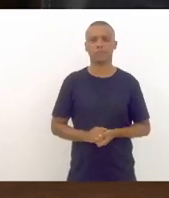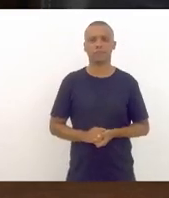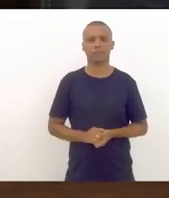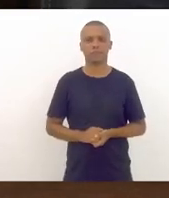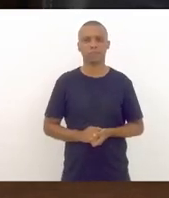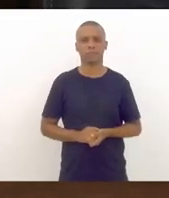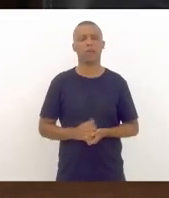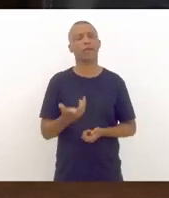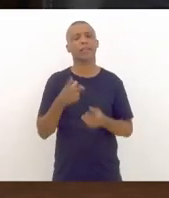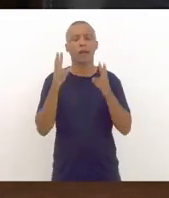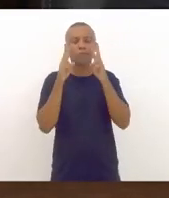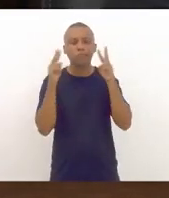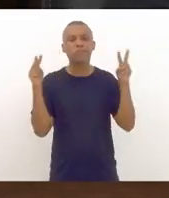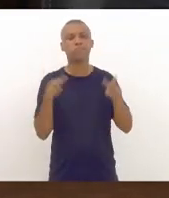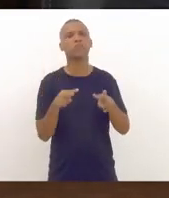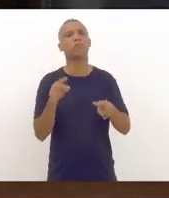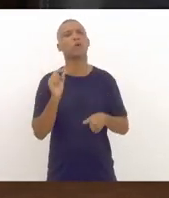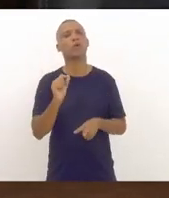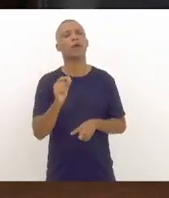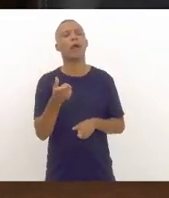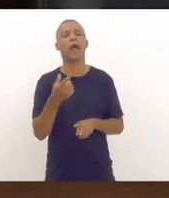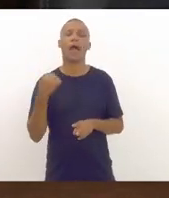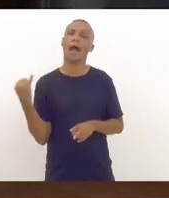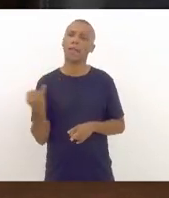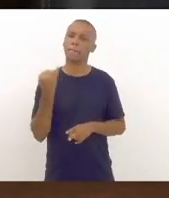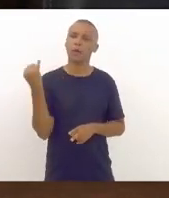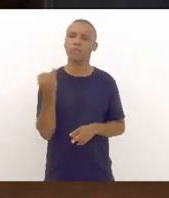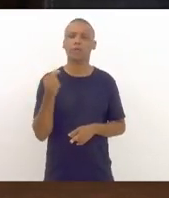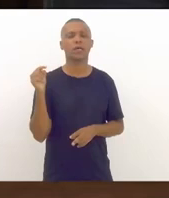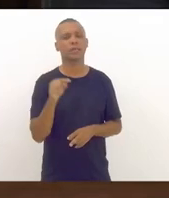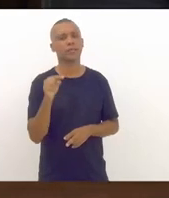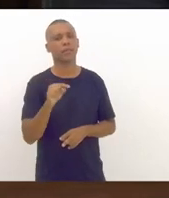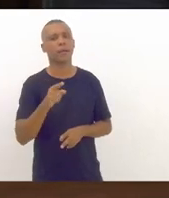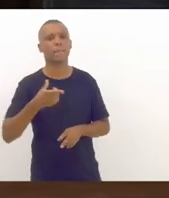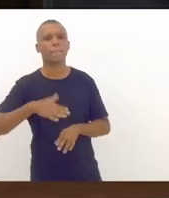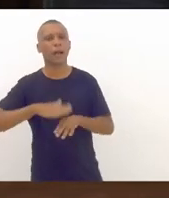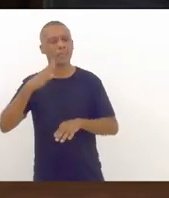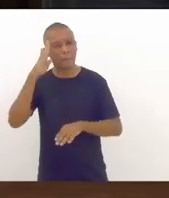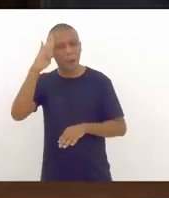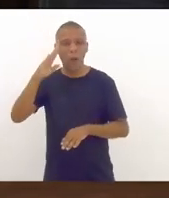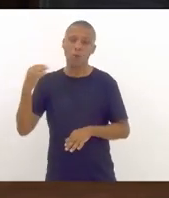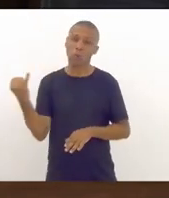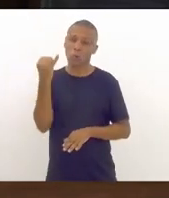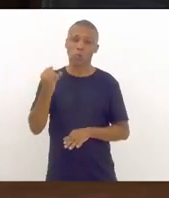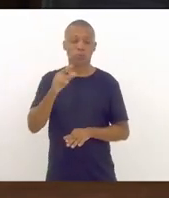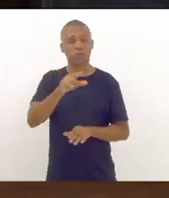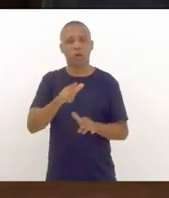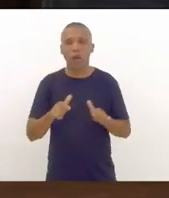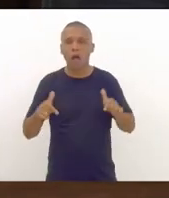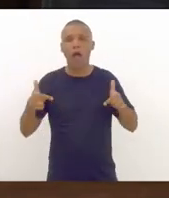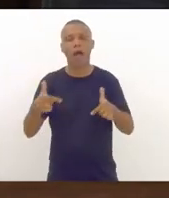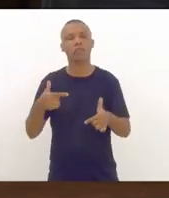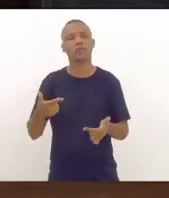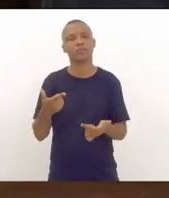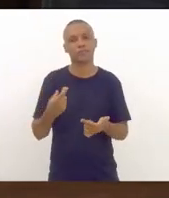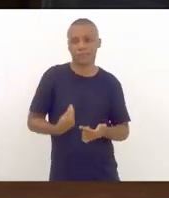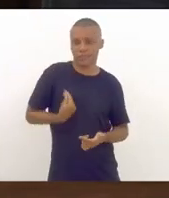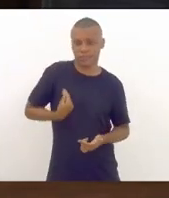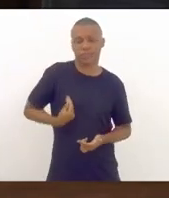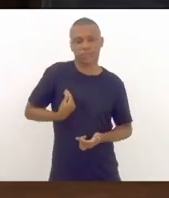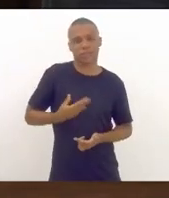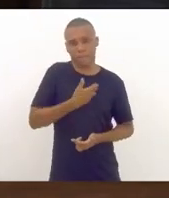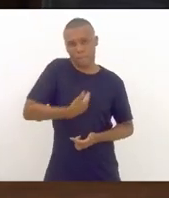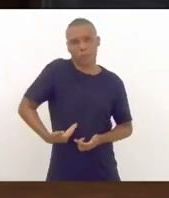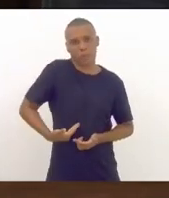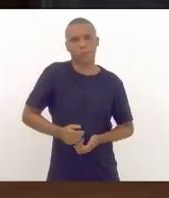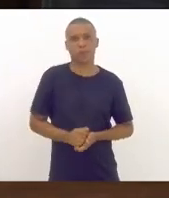eu queria reconhecer a importância e a grandeza do seu ato de entrar na vida pública. Porque